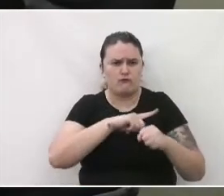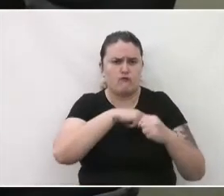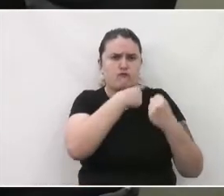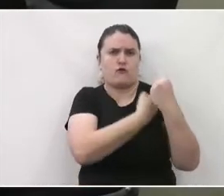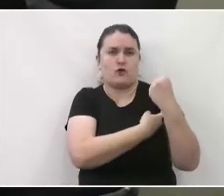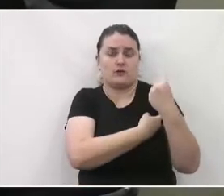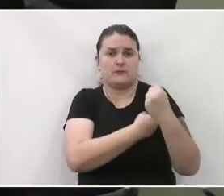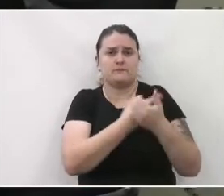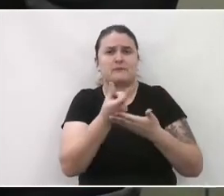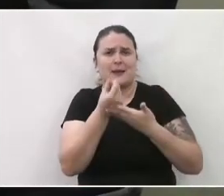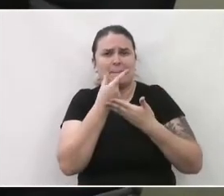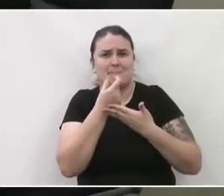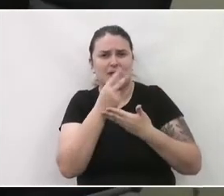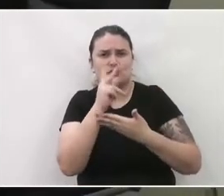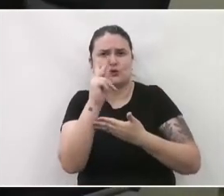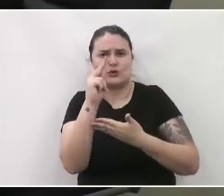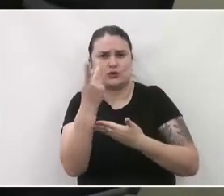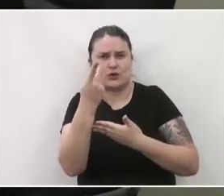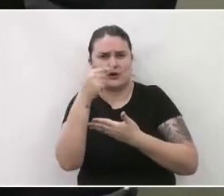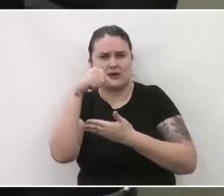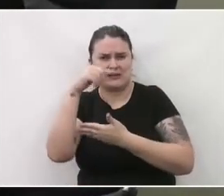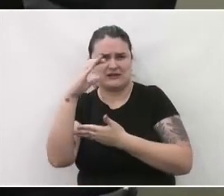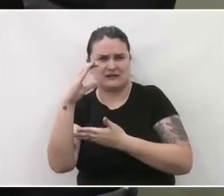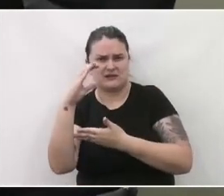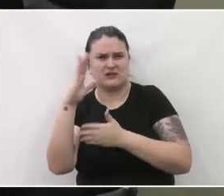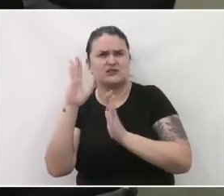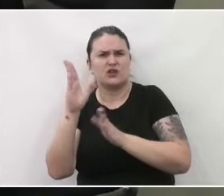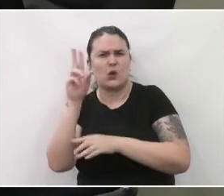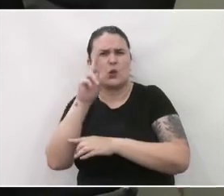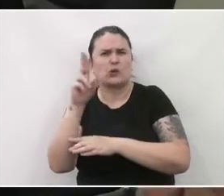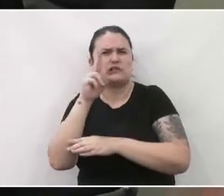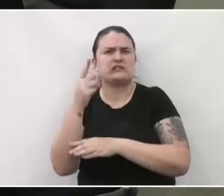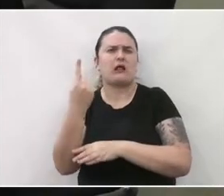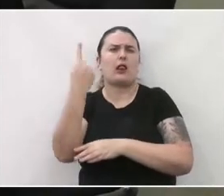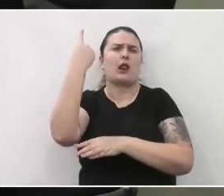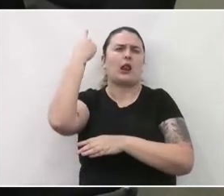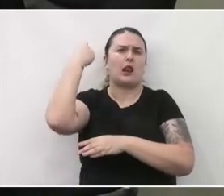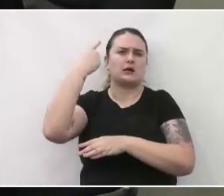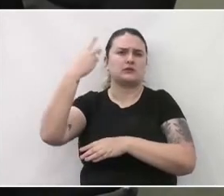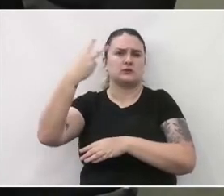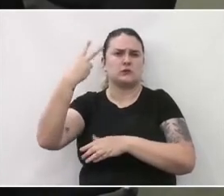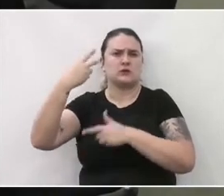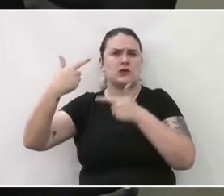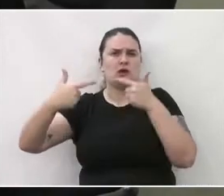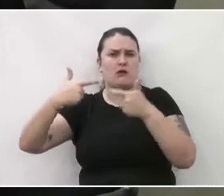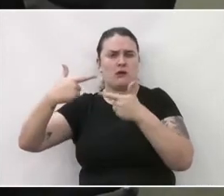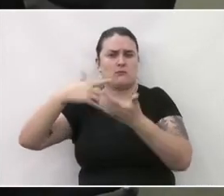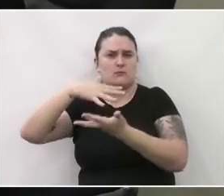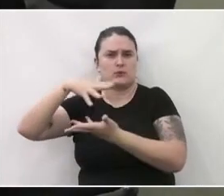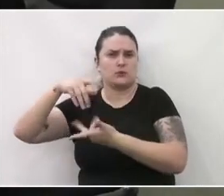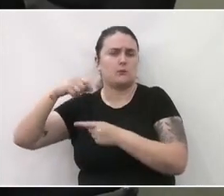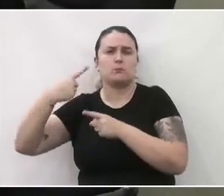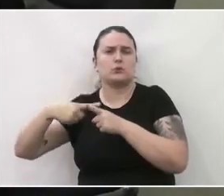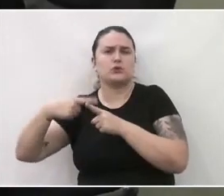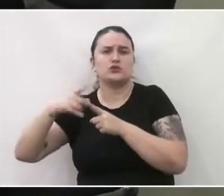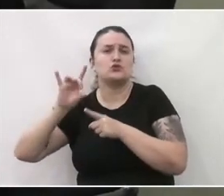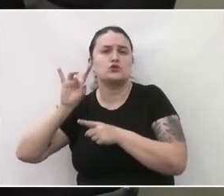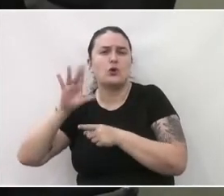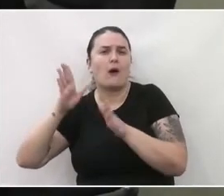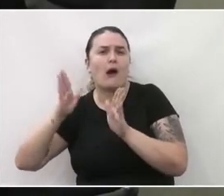A hidroxicloroquina já vem sendo usada desde a época da Segunda Guerra Mundial, certo? Então, por que só